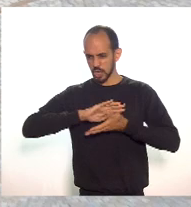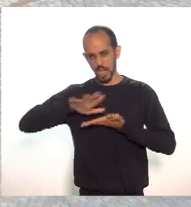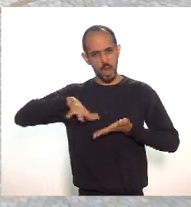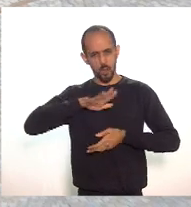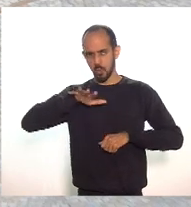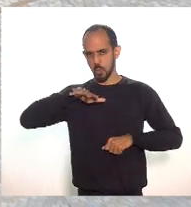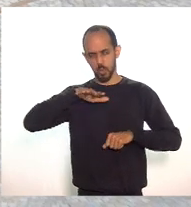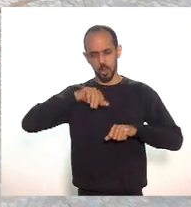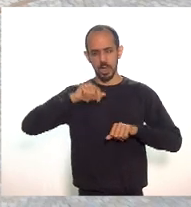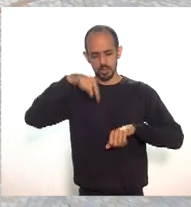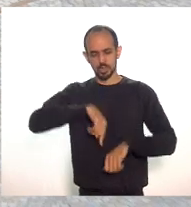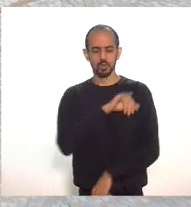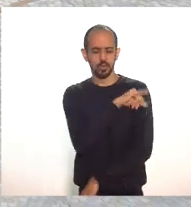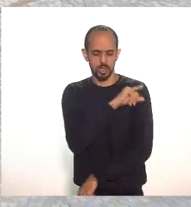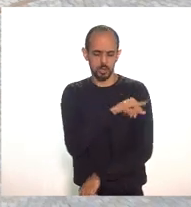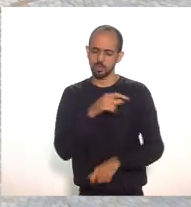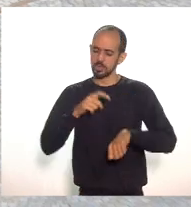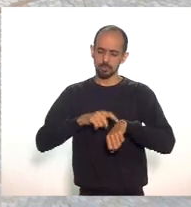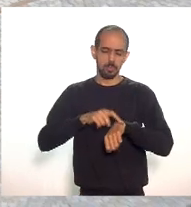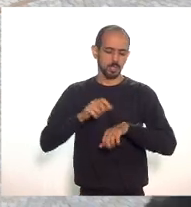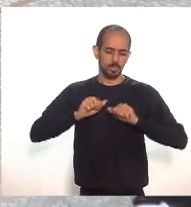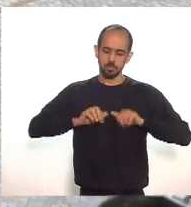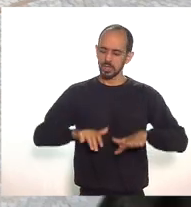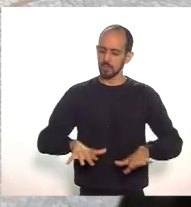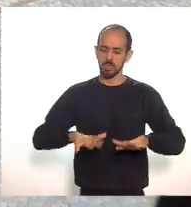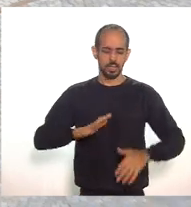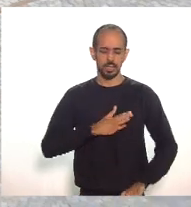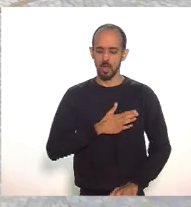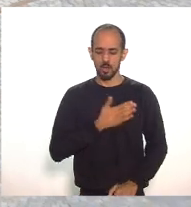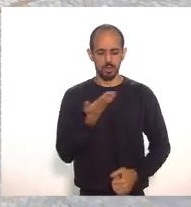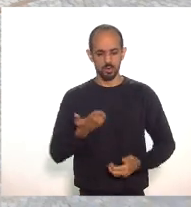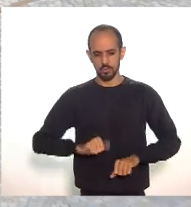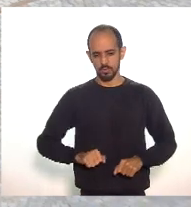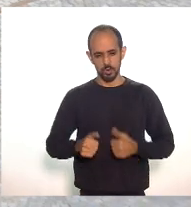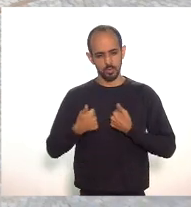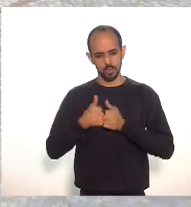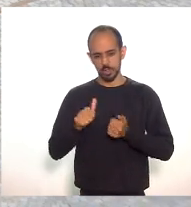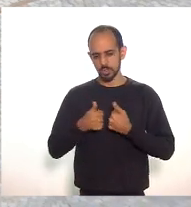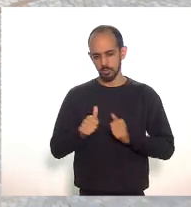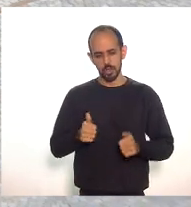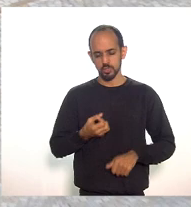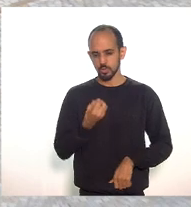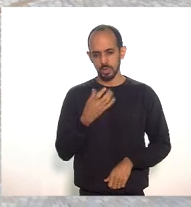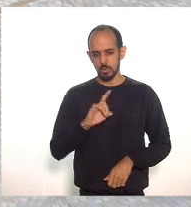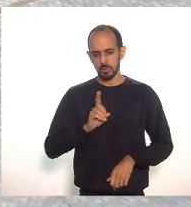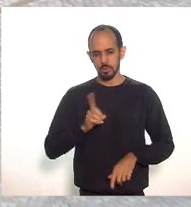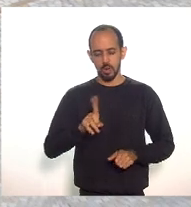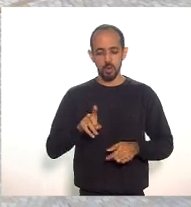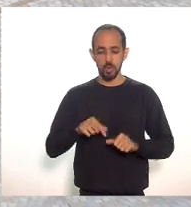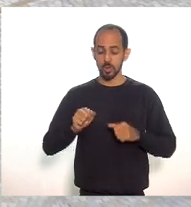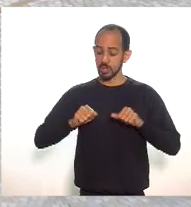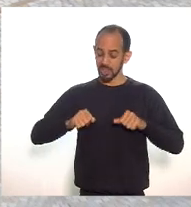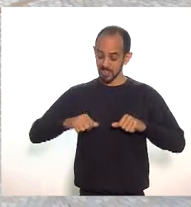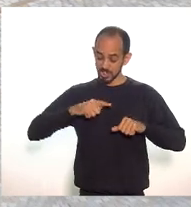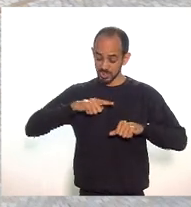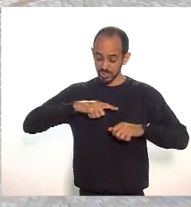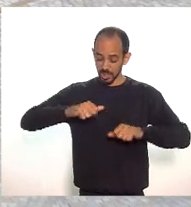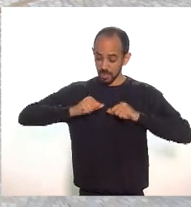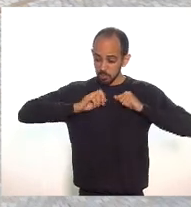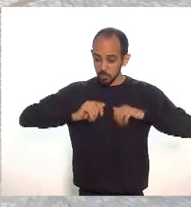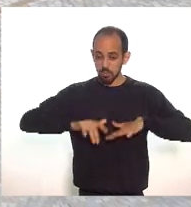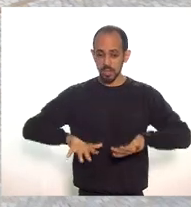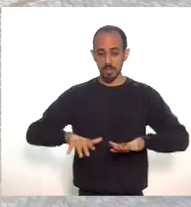está caótica vivendo um momento de pandemia o transporte público é o Marrocos Contagem que nós temos essa doença e infelizmente